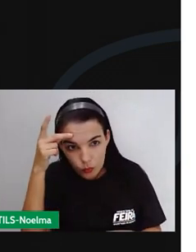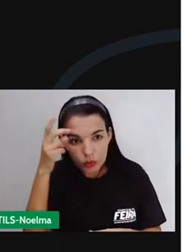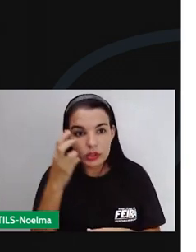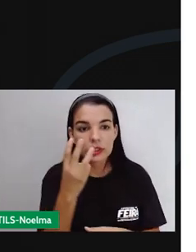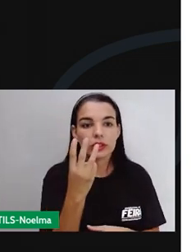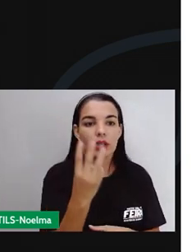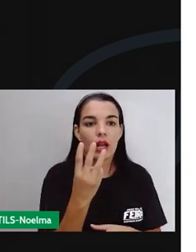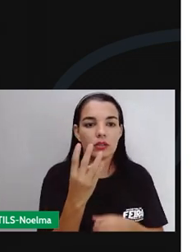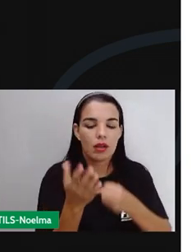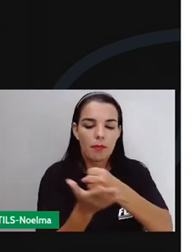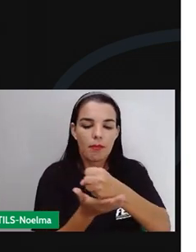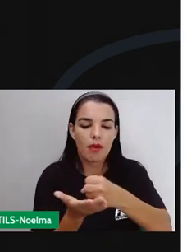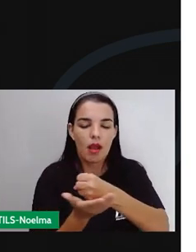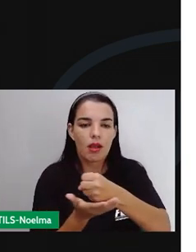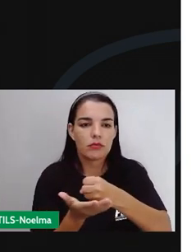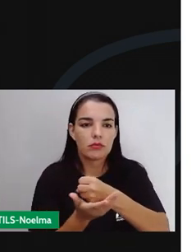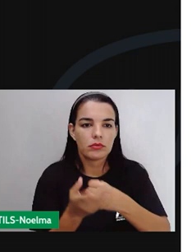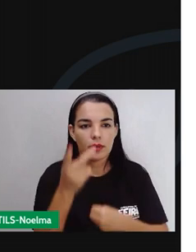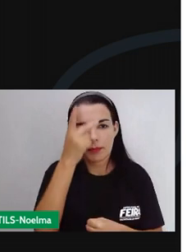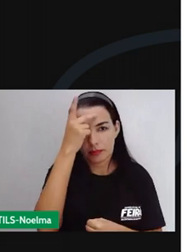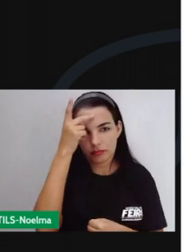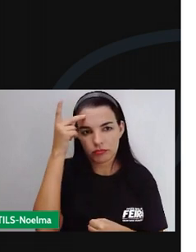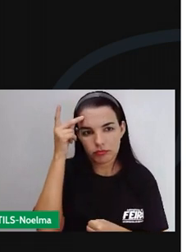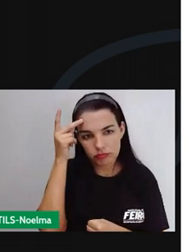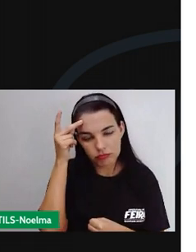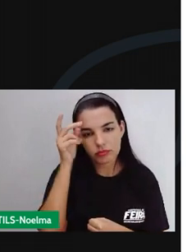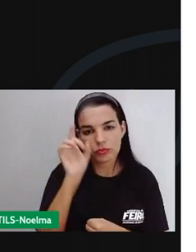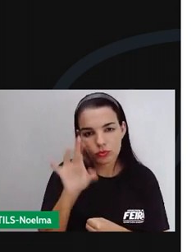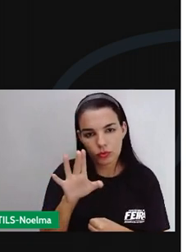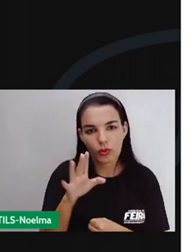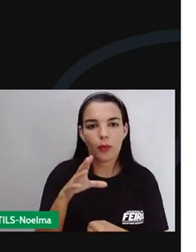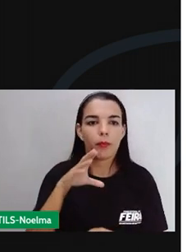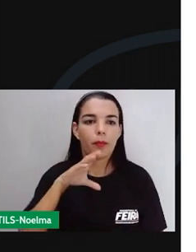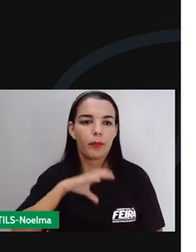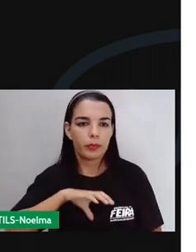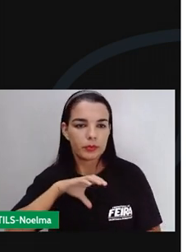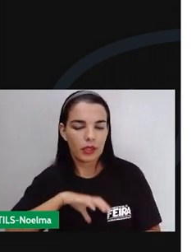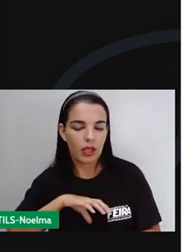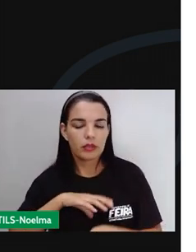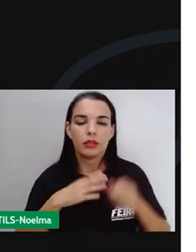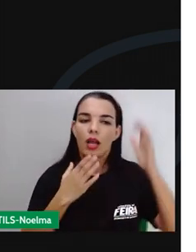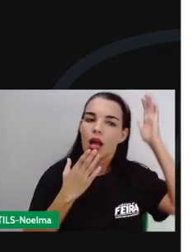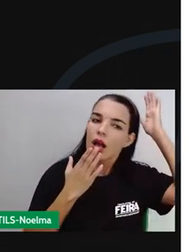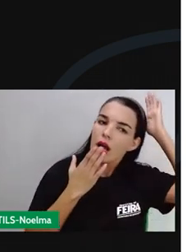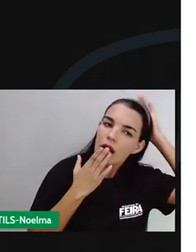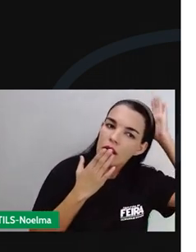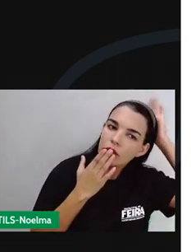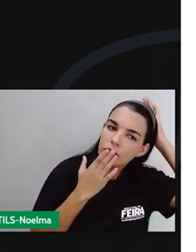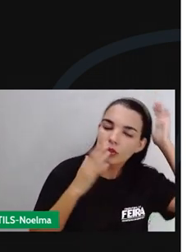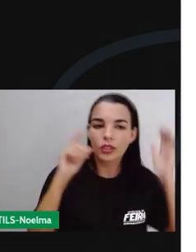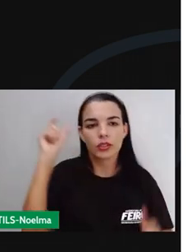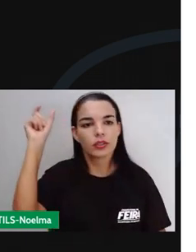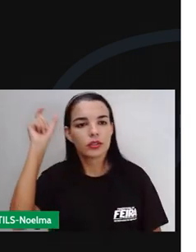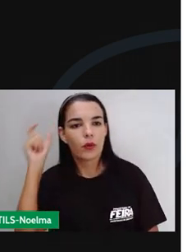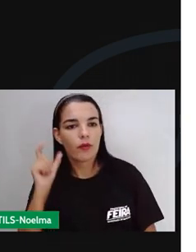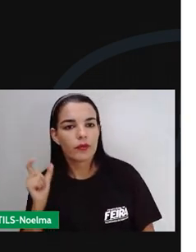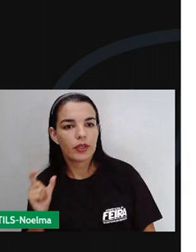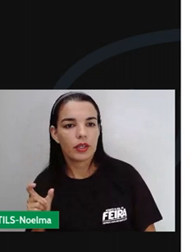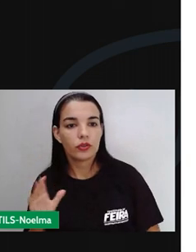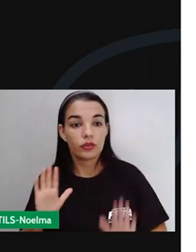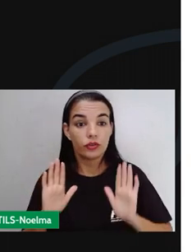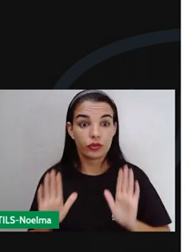povos, o português, o africano e o indígena, que já estava aqui nas terras brasileiras.